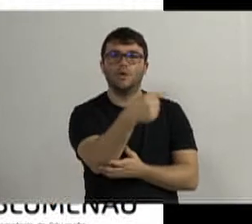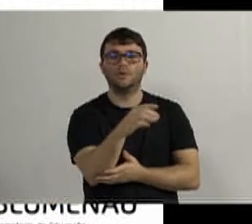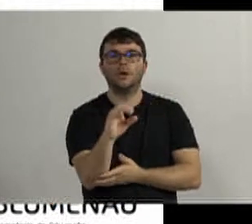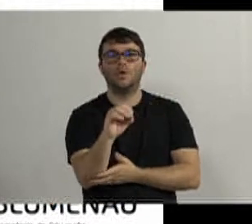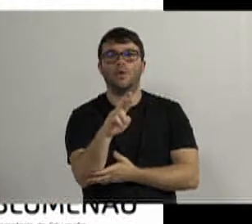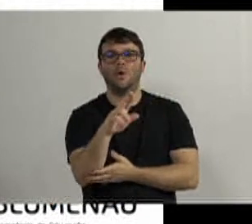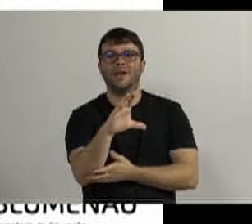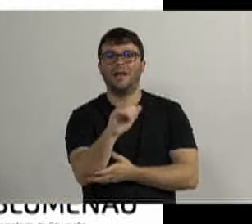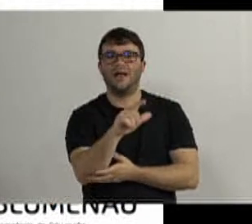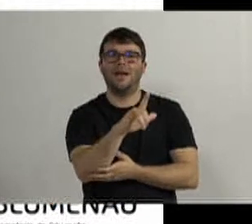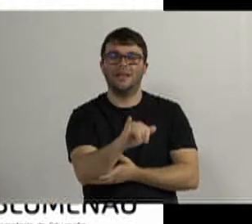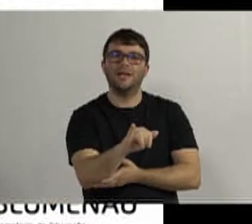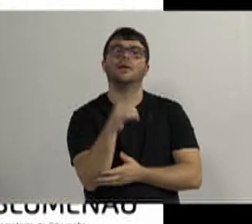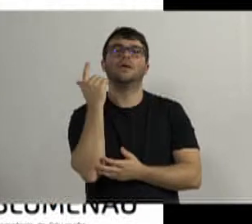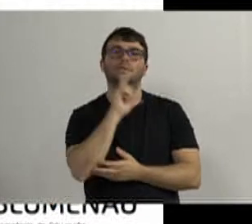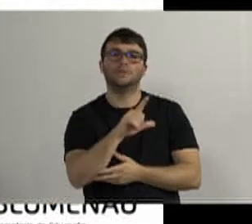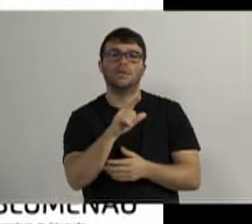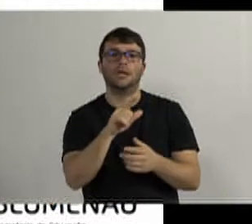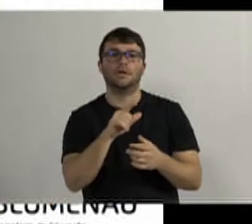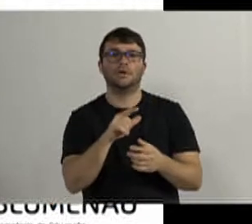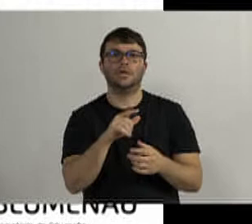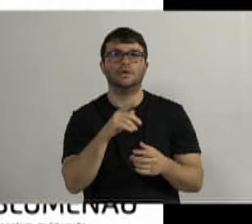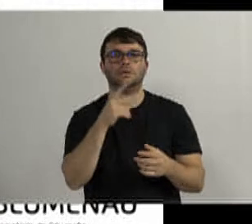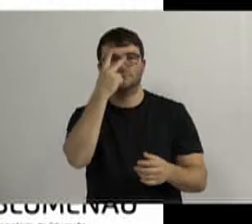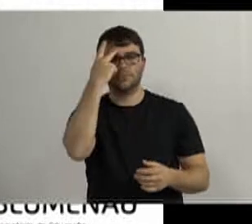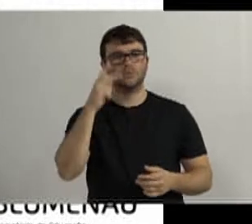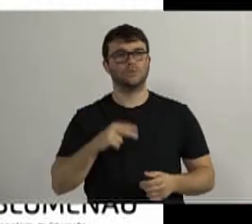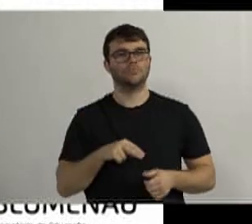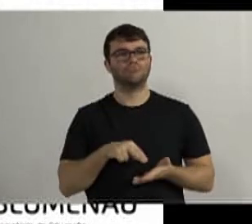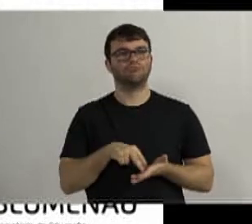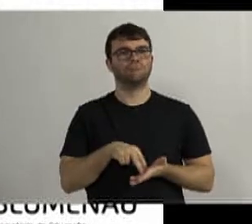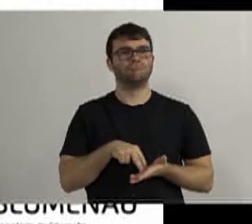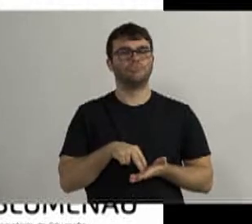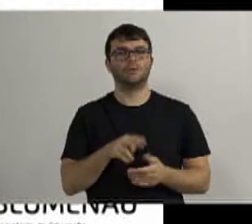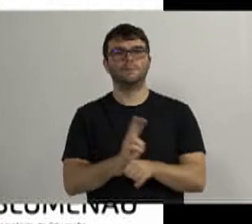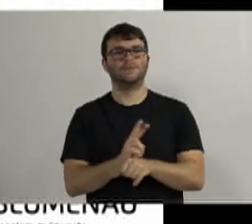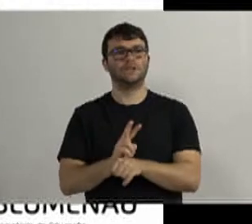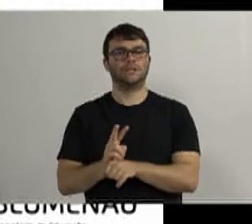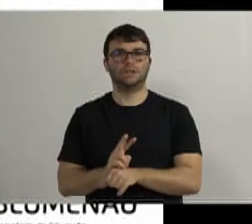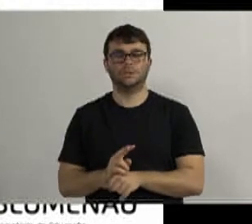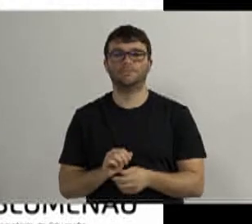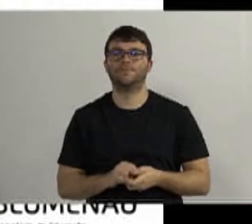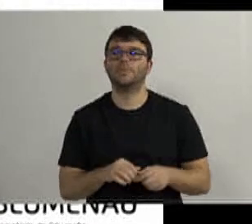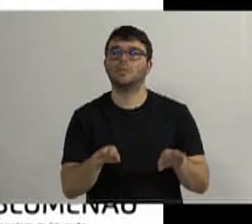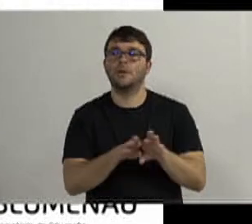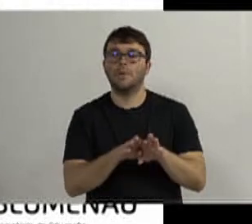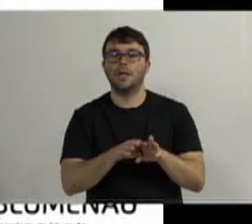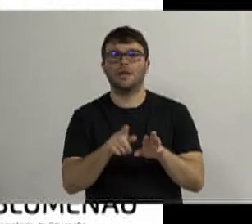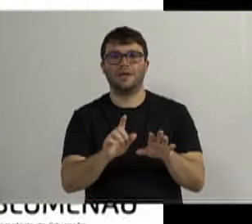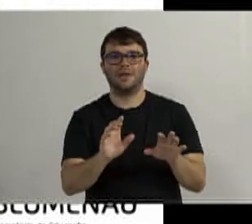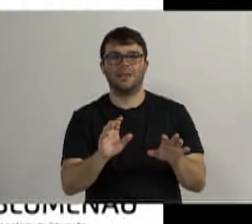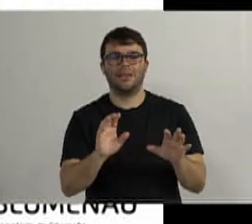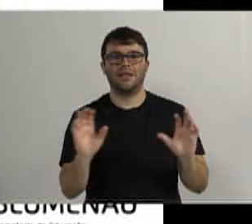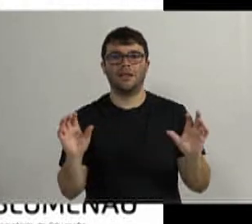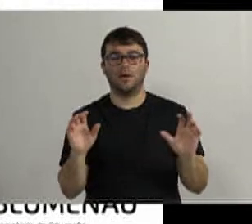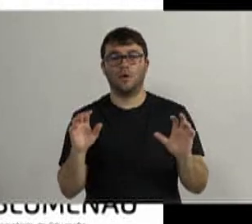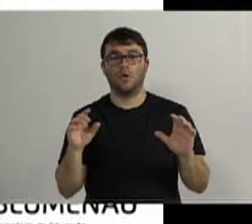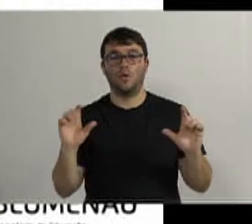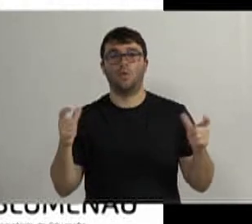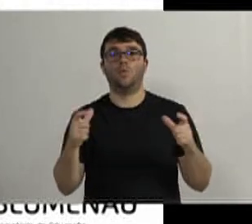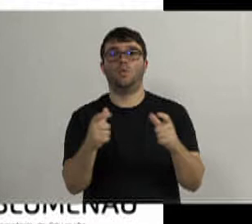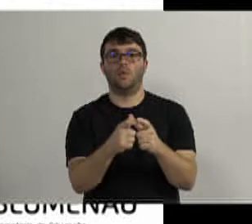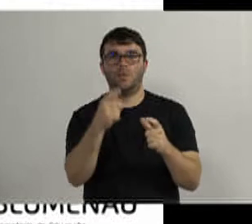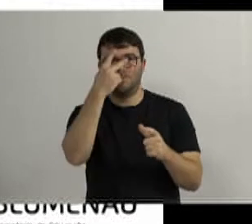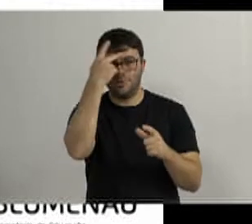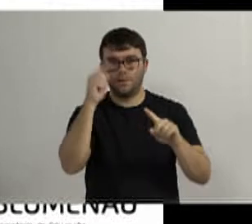orcali pro serviço desse celular zeladoria aí contamos com uma equipe reduzida para a quantidade de serviços